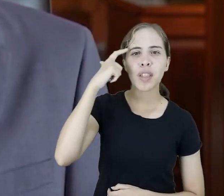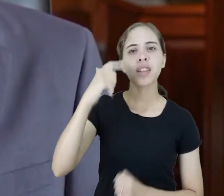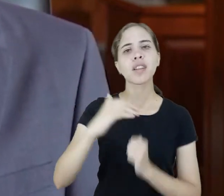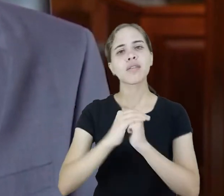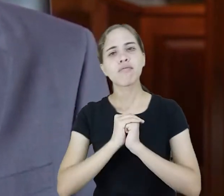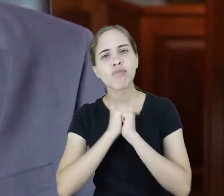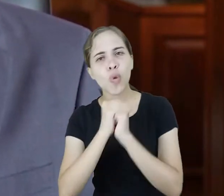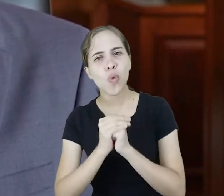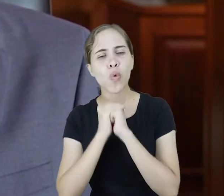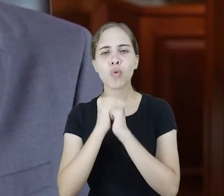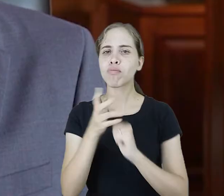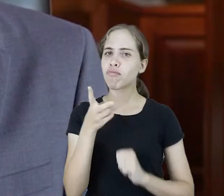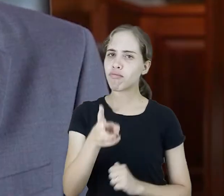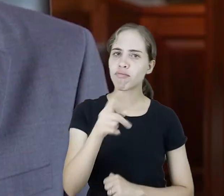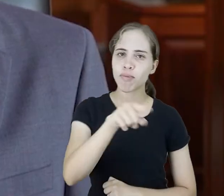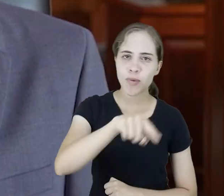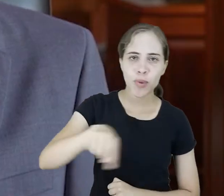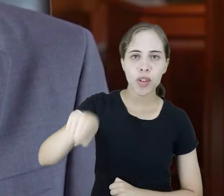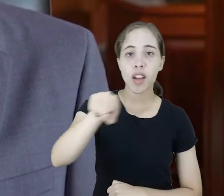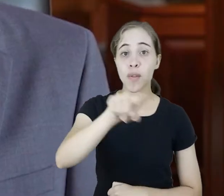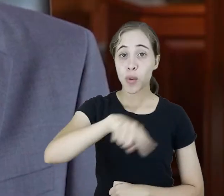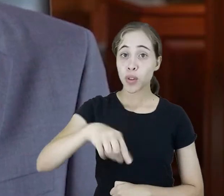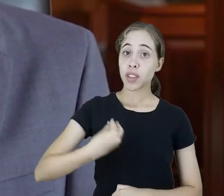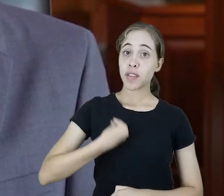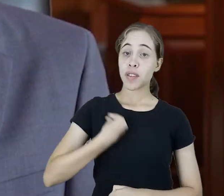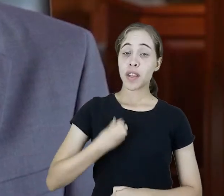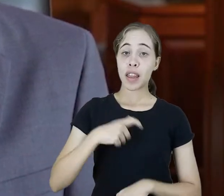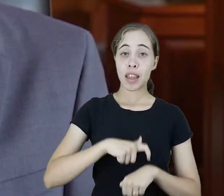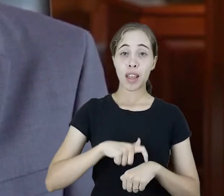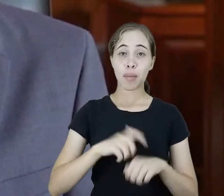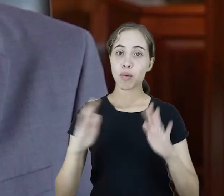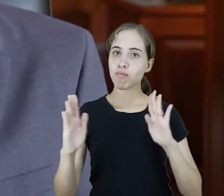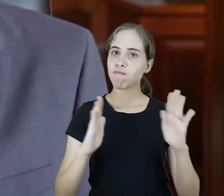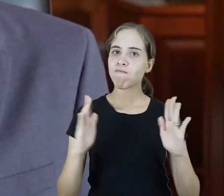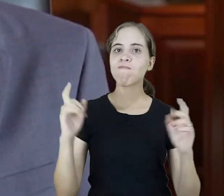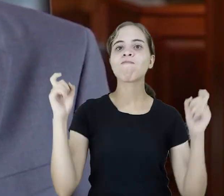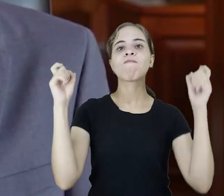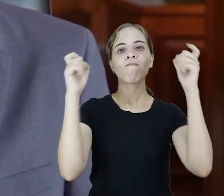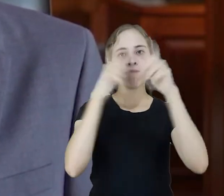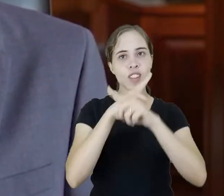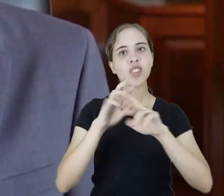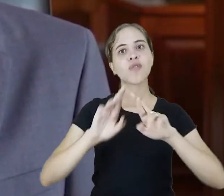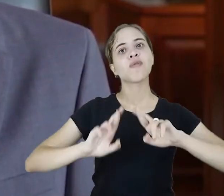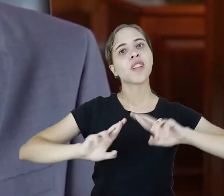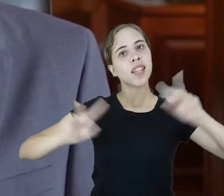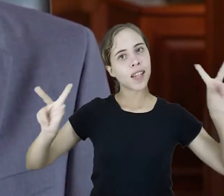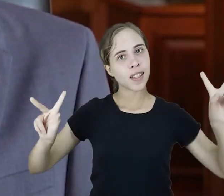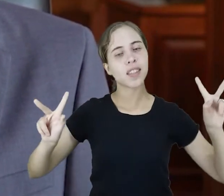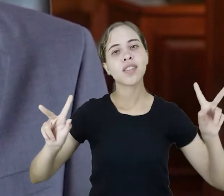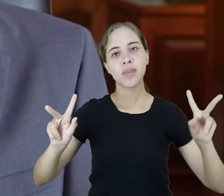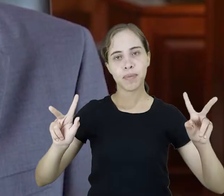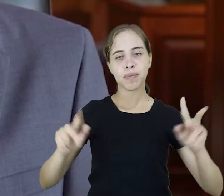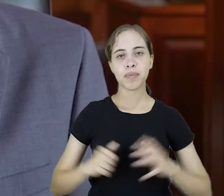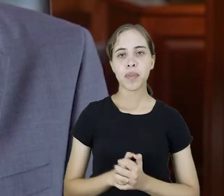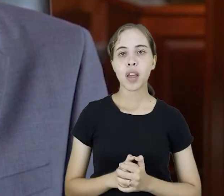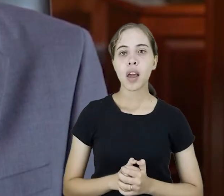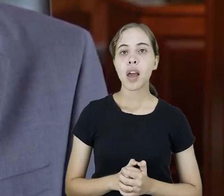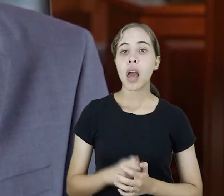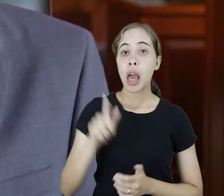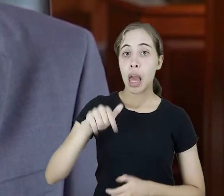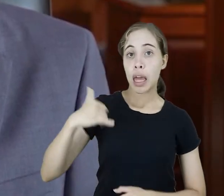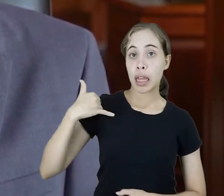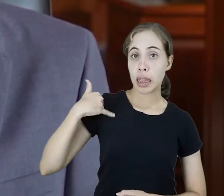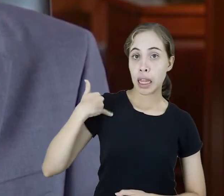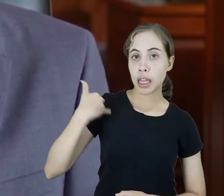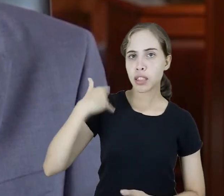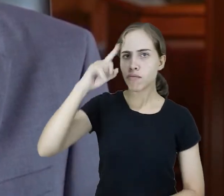frequentemente. Vocês estão vivendo em uma época diferente de qualquer outra. Estão na idade de